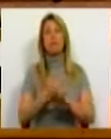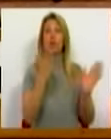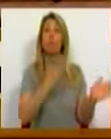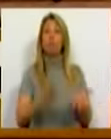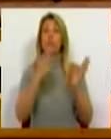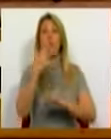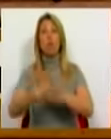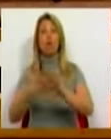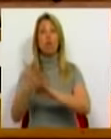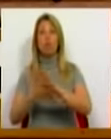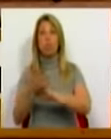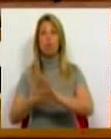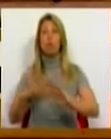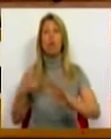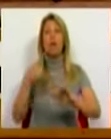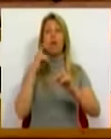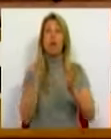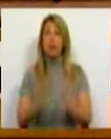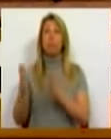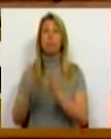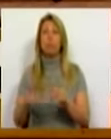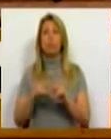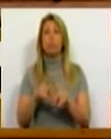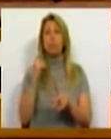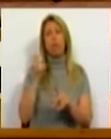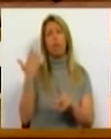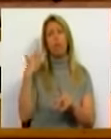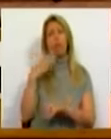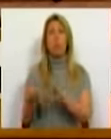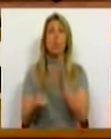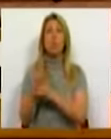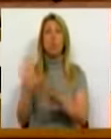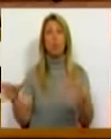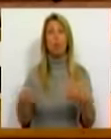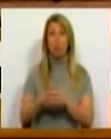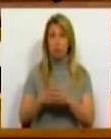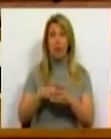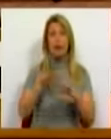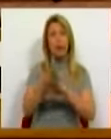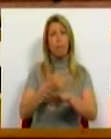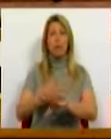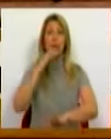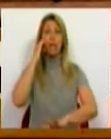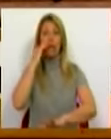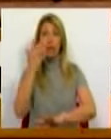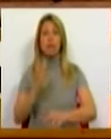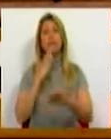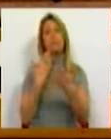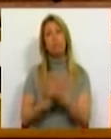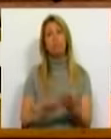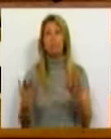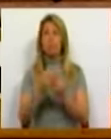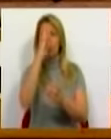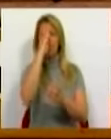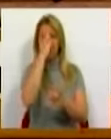distribuição, através do recém-criado Gabinete de Crise, num esforço contínuo de proximidade na procura de